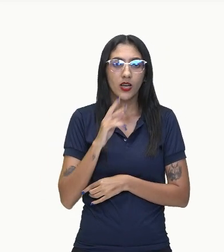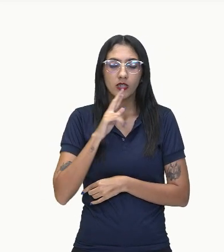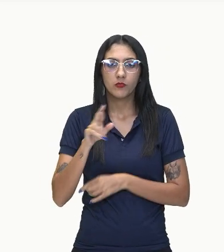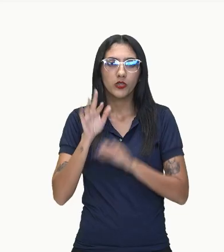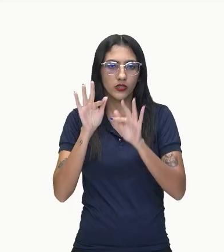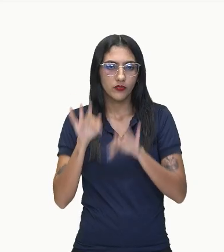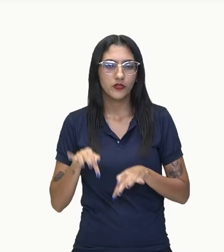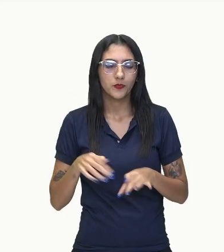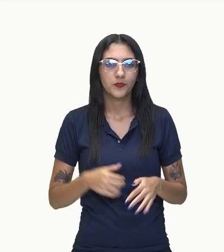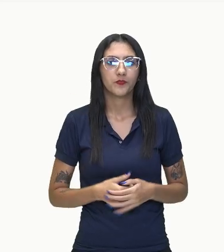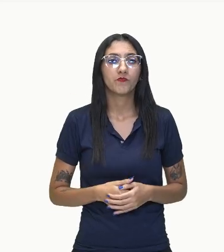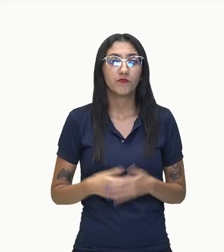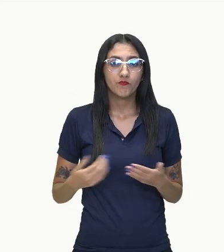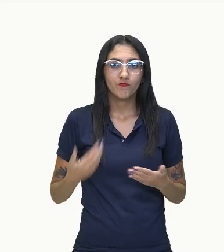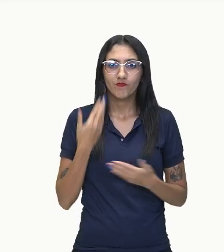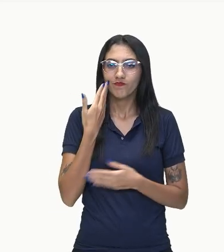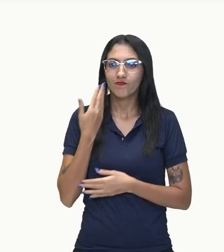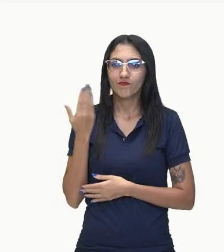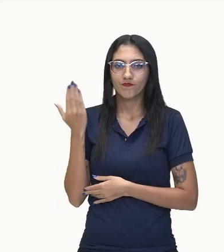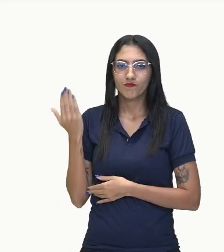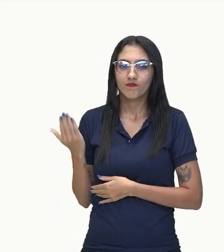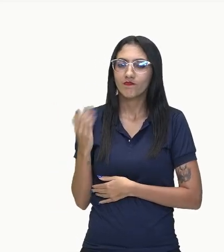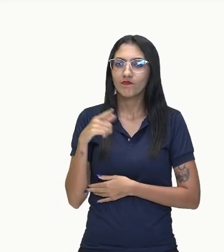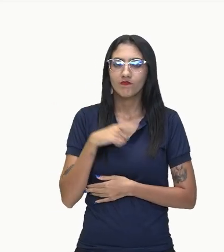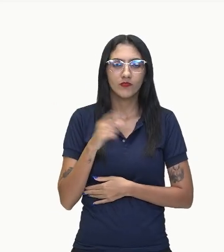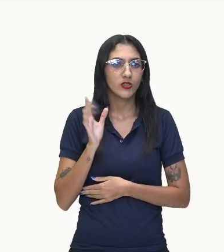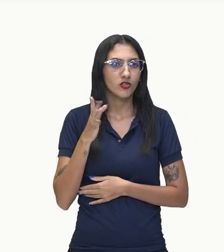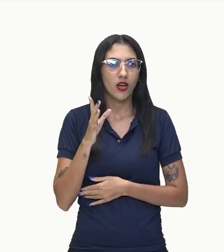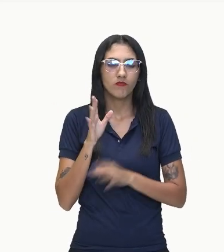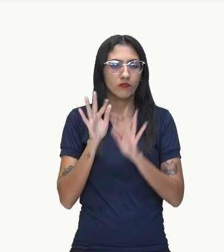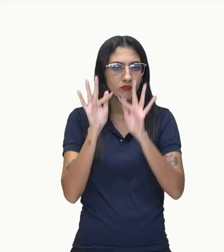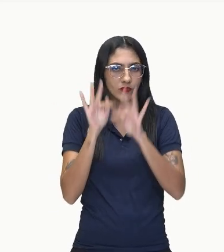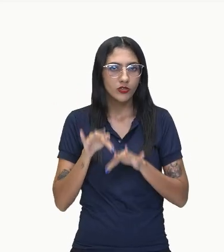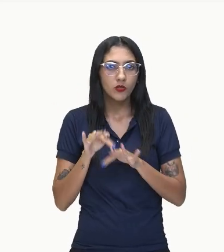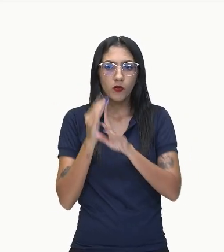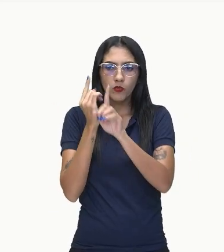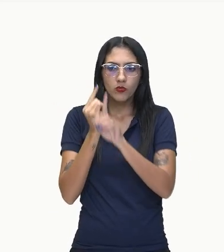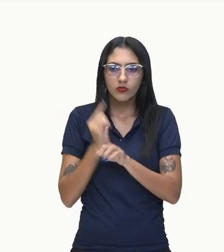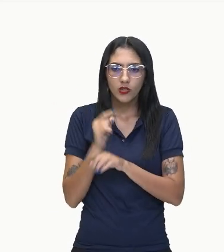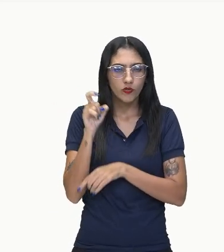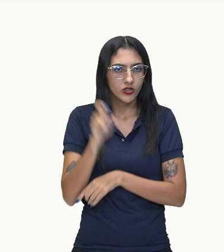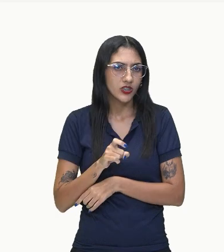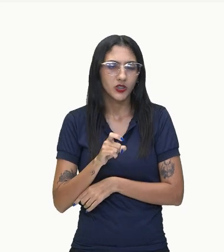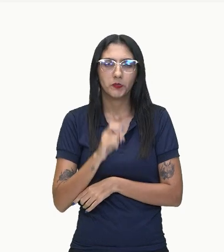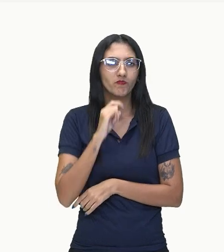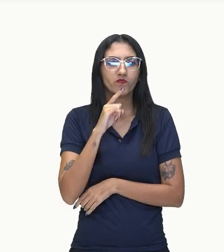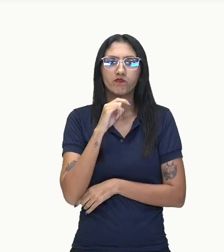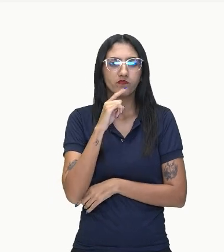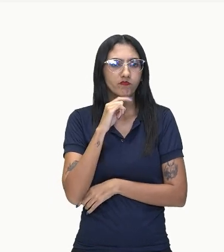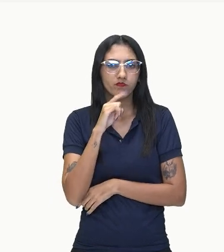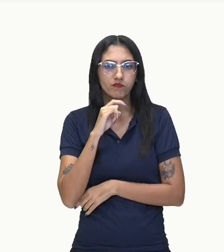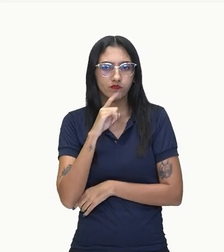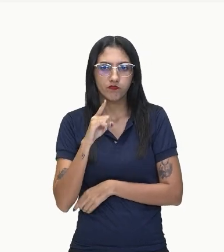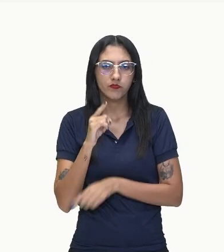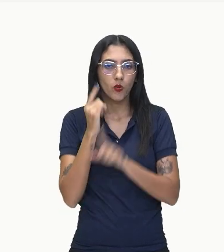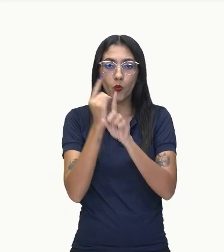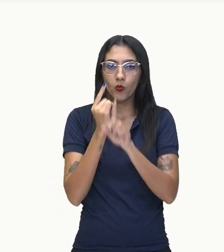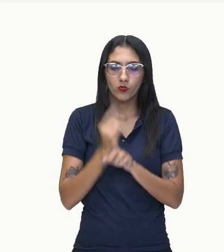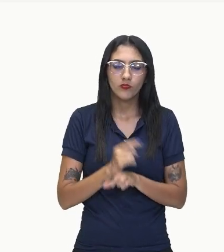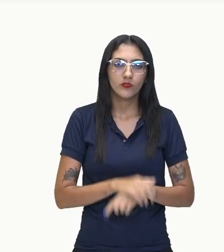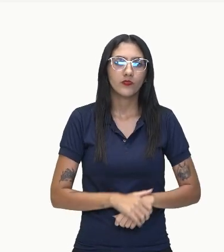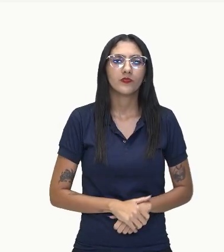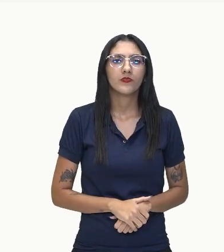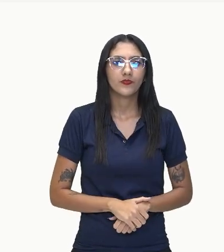caso aqui onde a gente não consegue calcular o valor de x e identificar os zeros dessa função.